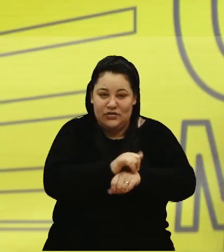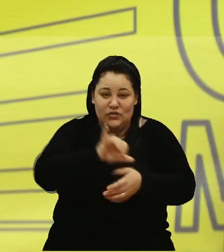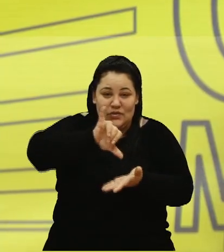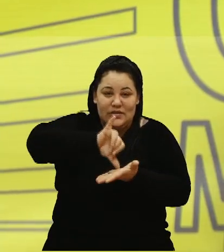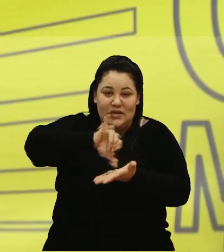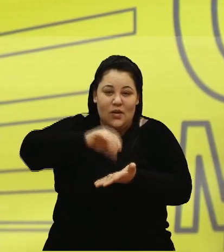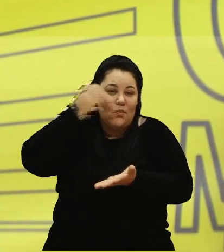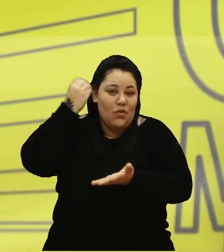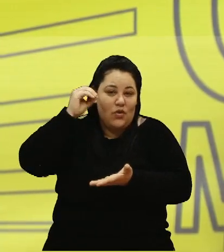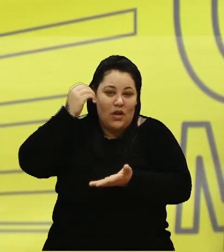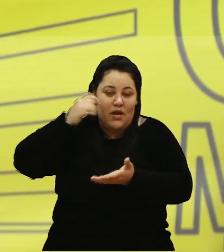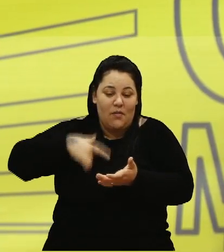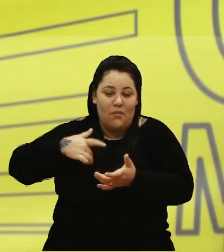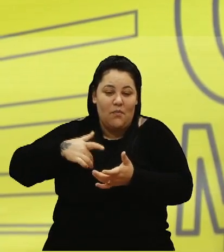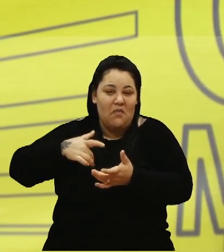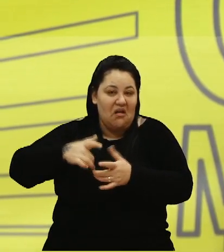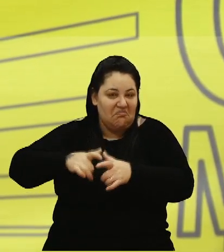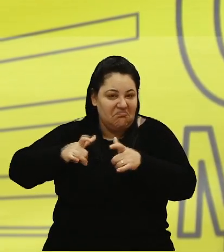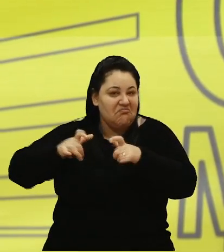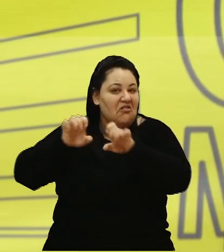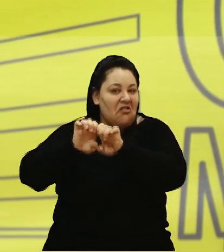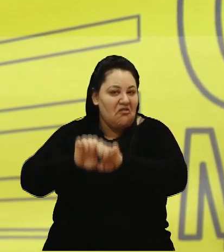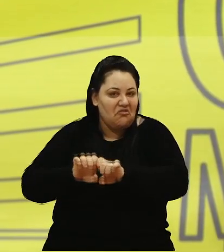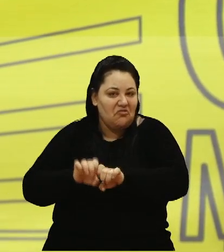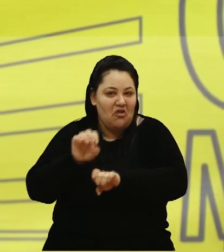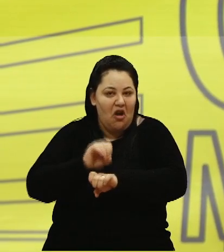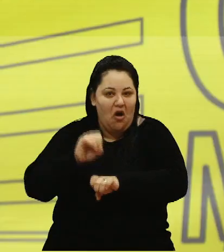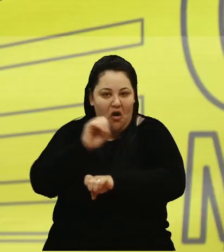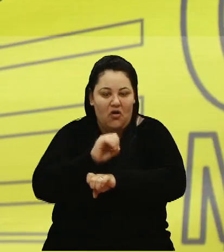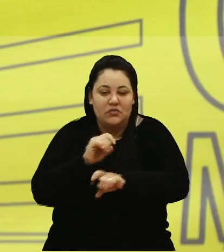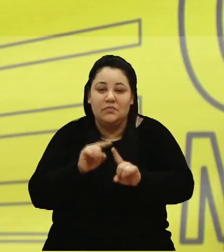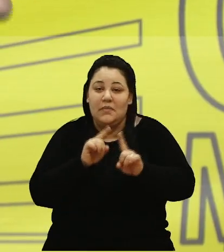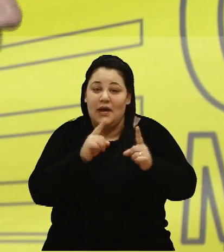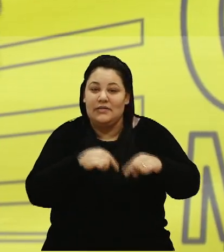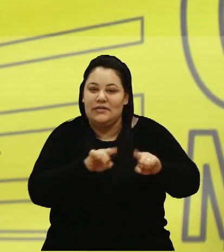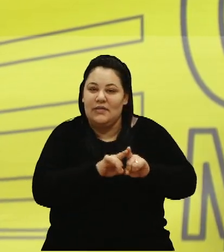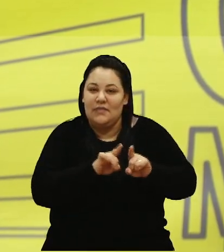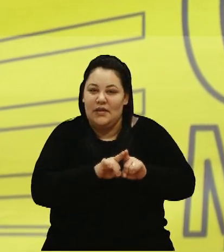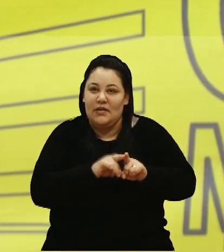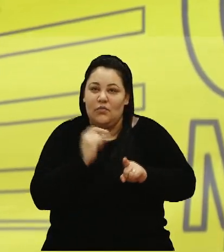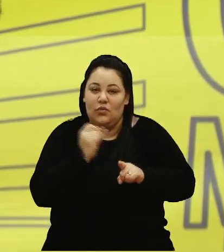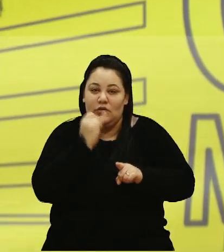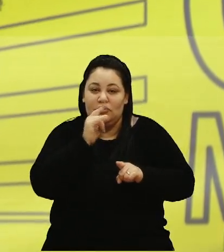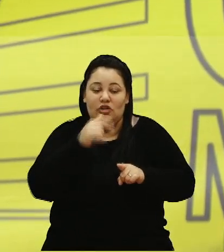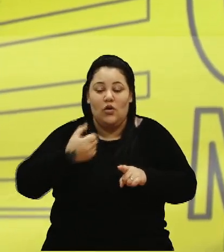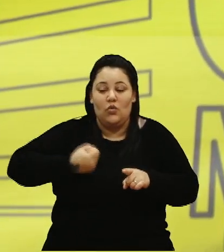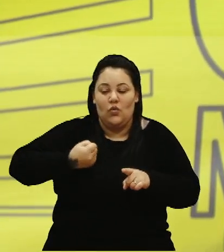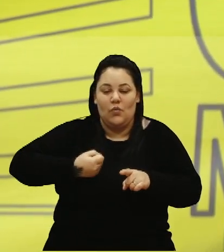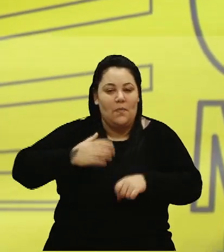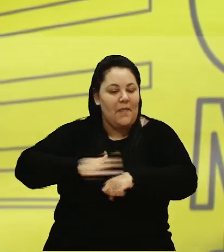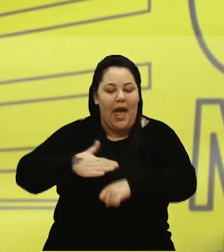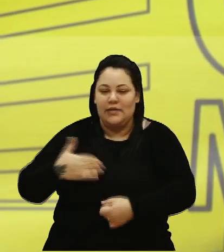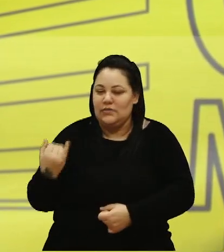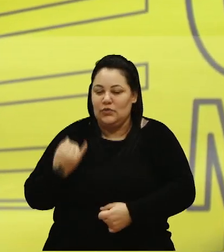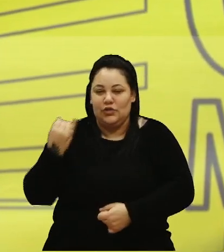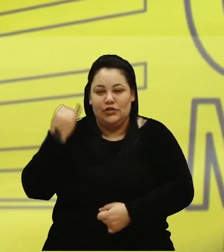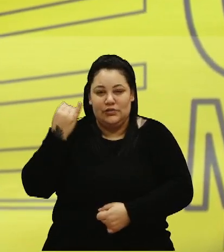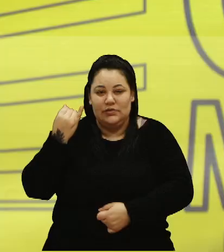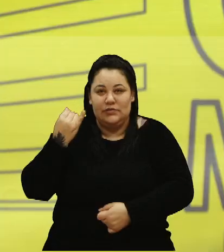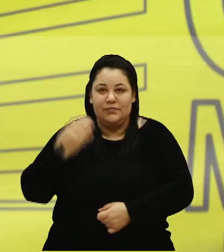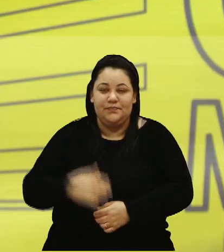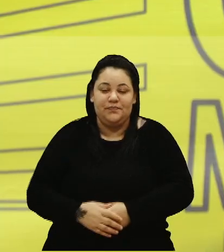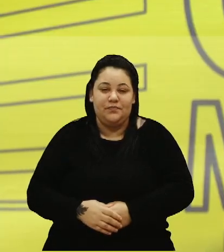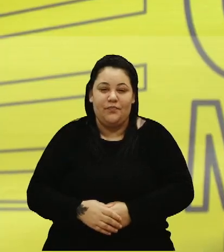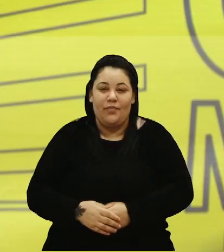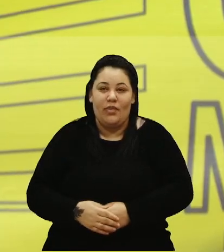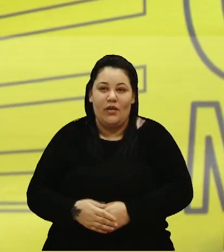uma ampla estrutura, mas além da estrutura, é os números, e isso é o que importa. Então, naquela ocasião, o